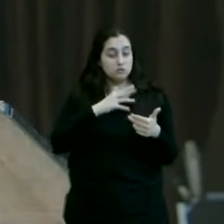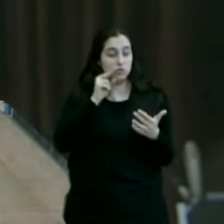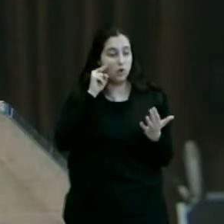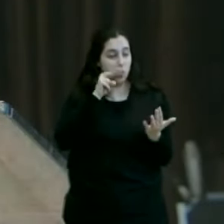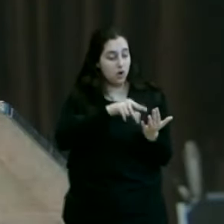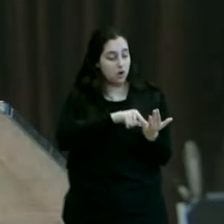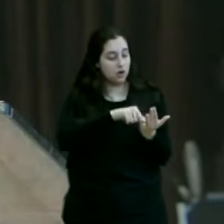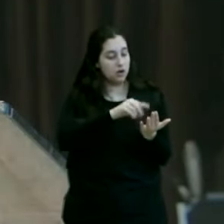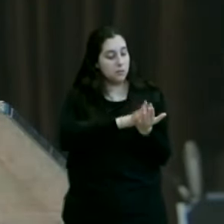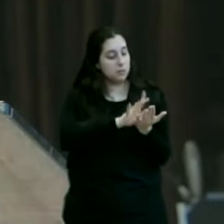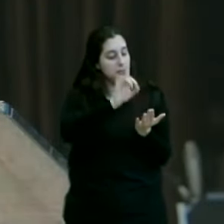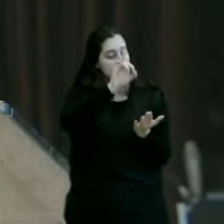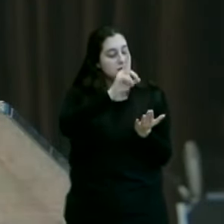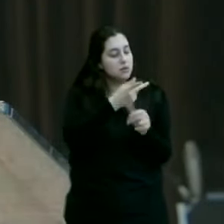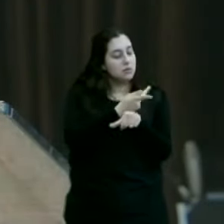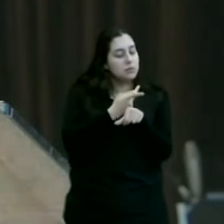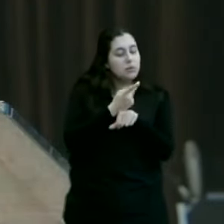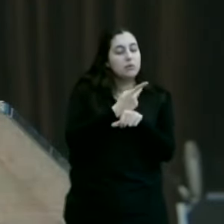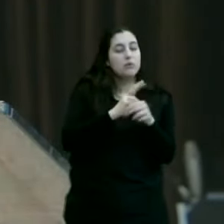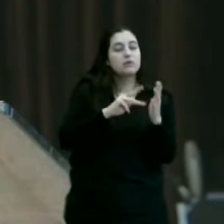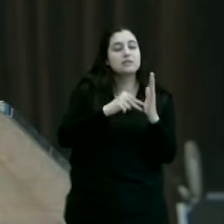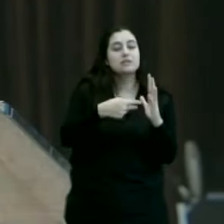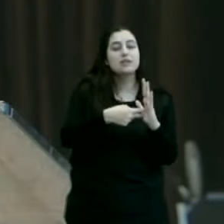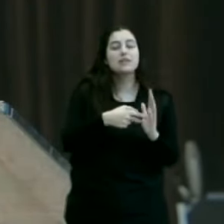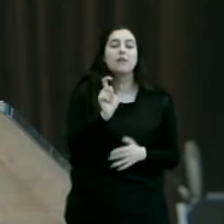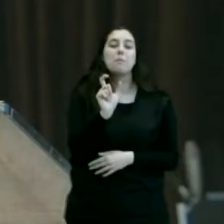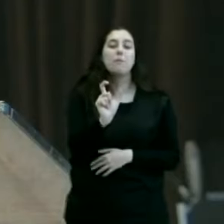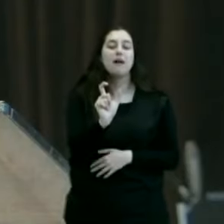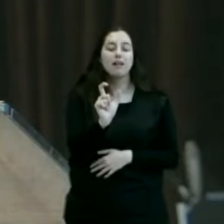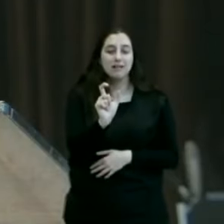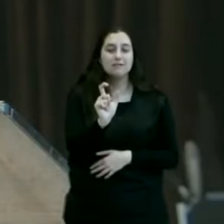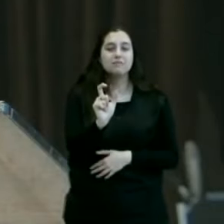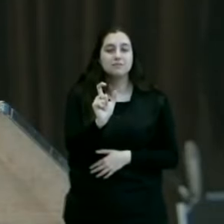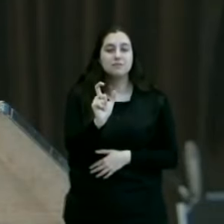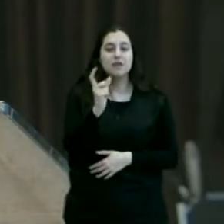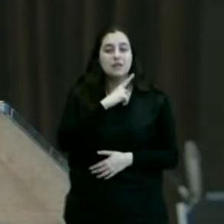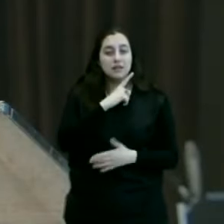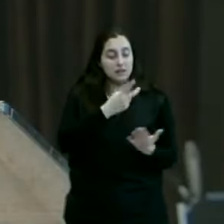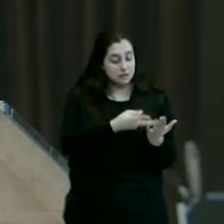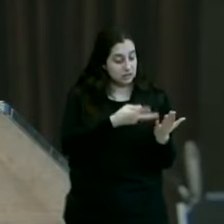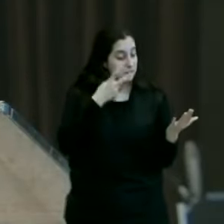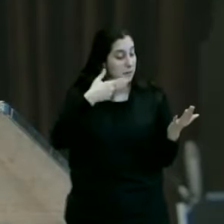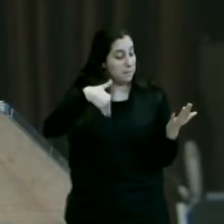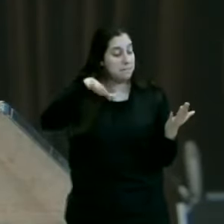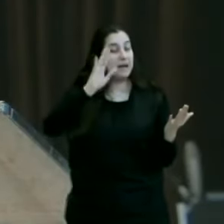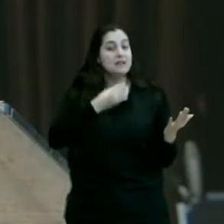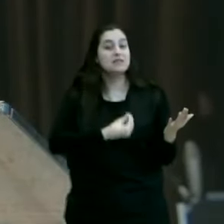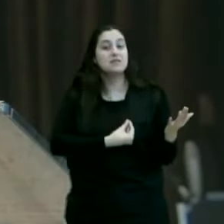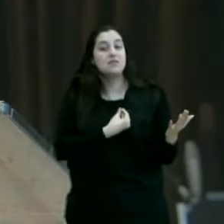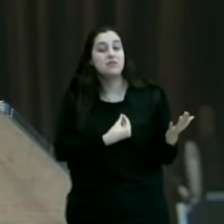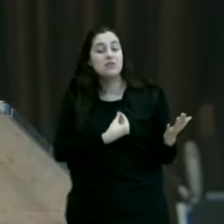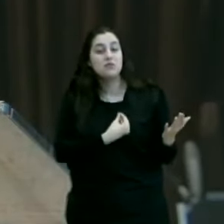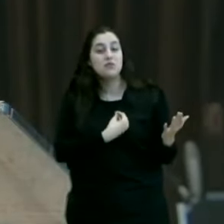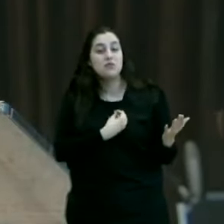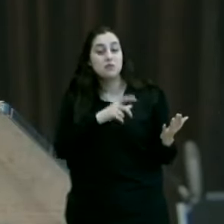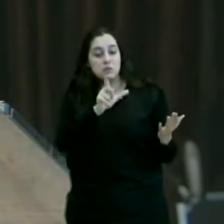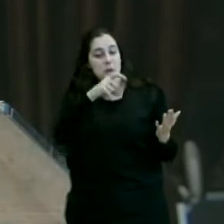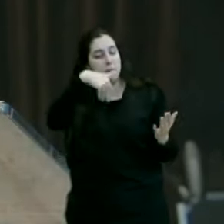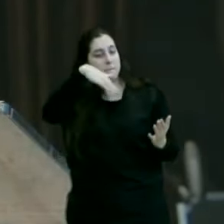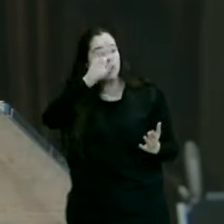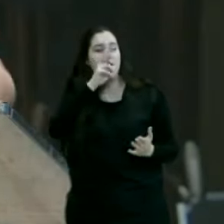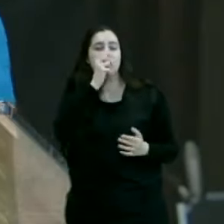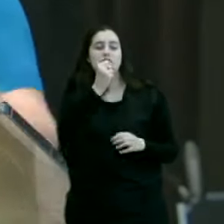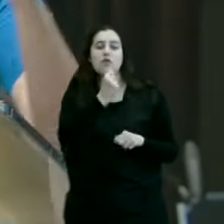e buscar o significado da palavra. É tornar mais vivo, é tornar mais